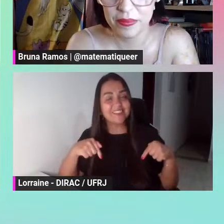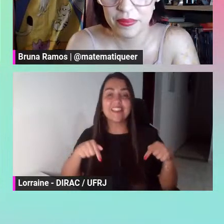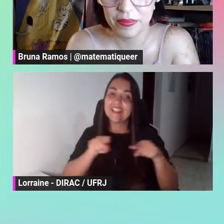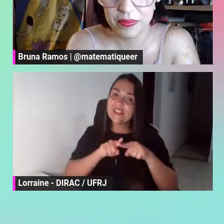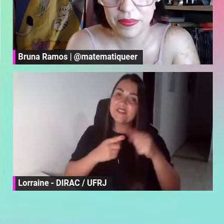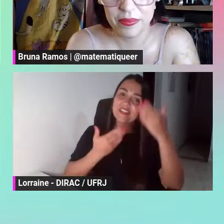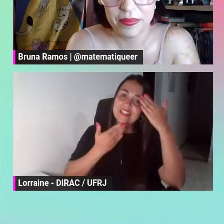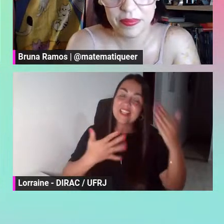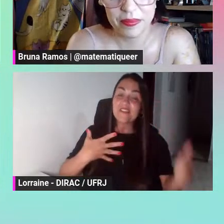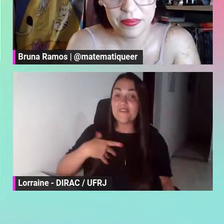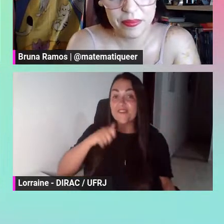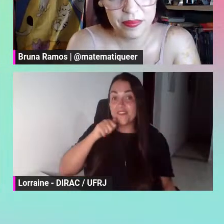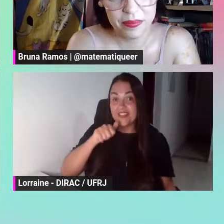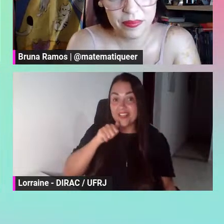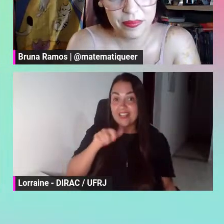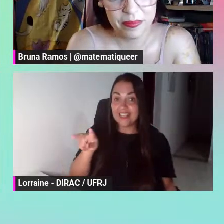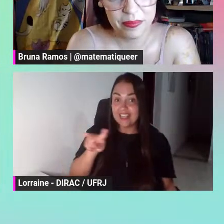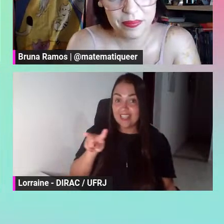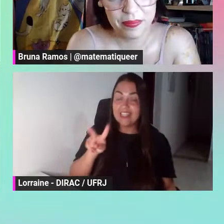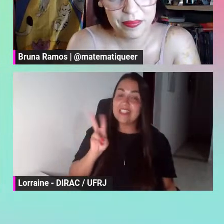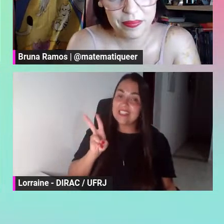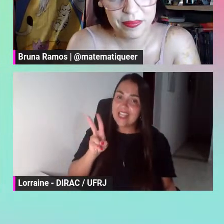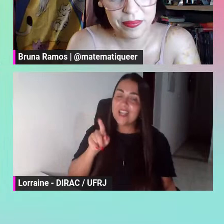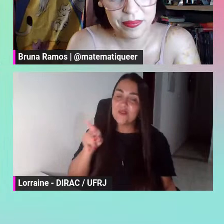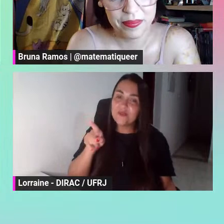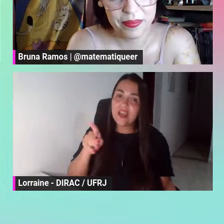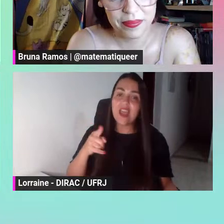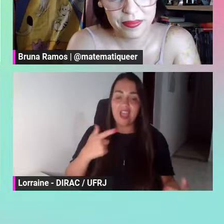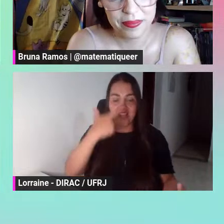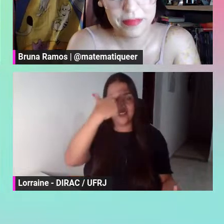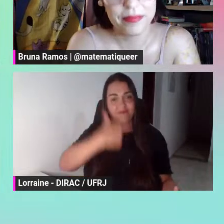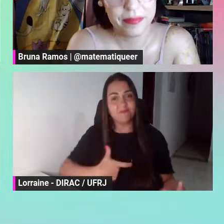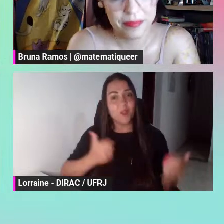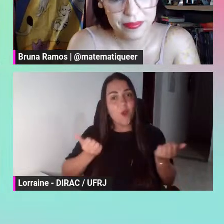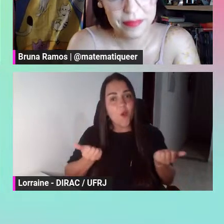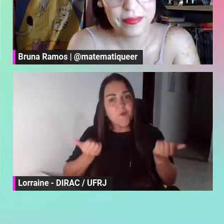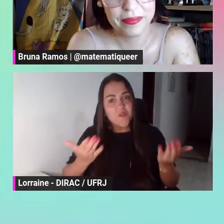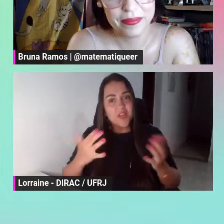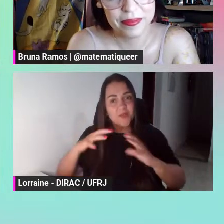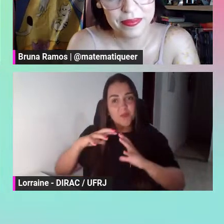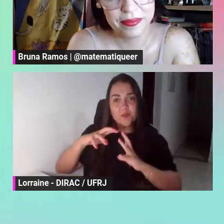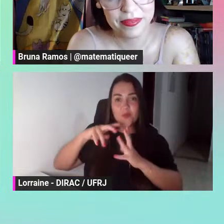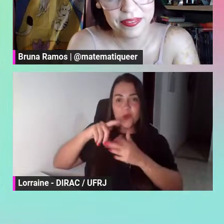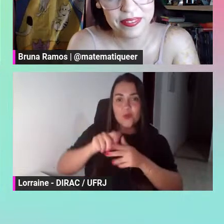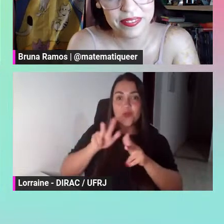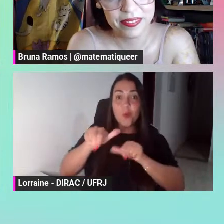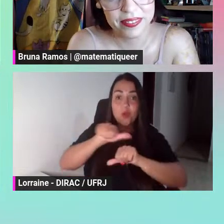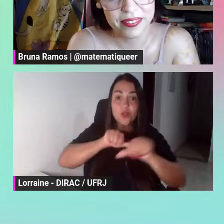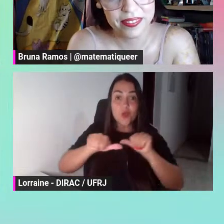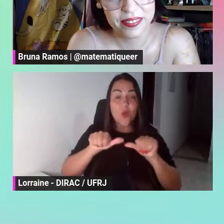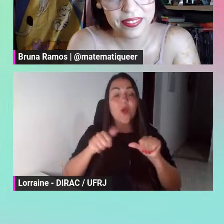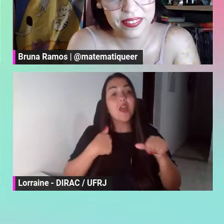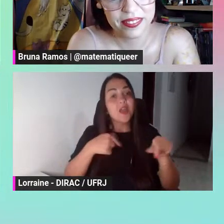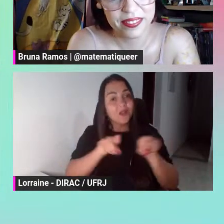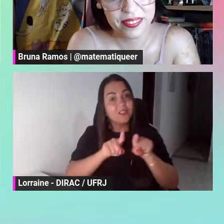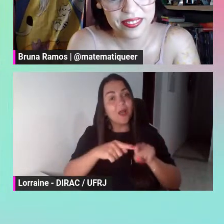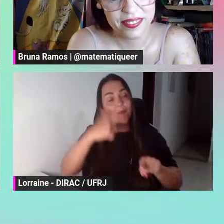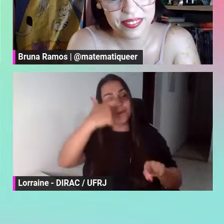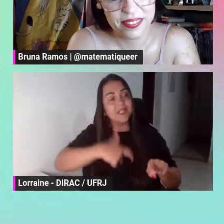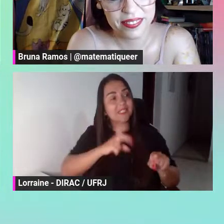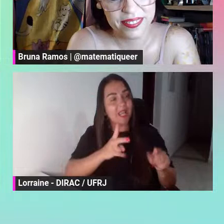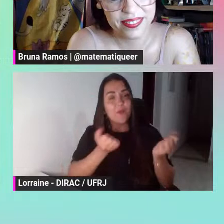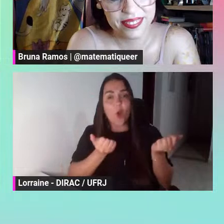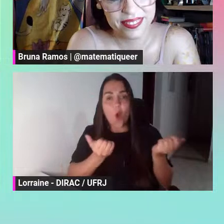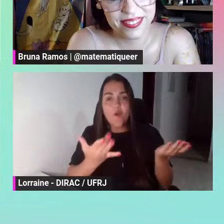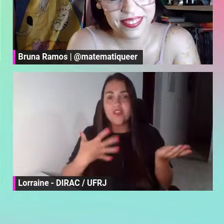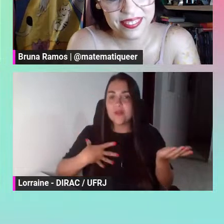filhas que sempre me emprestaram para o mundo, da mesma forma que eu as empresto e emprestarei sempre para o mundo também, porque a